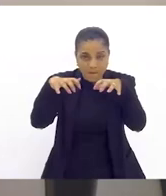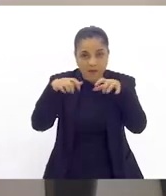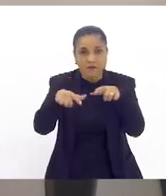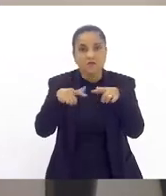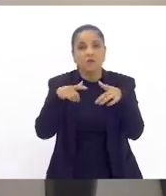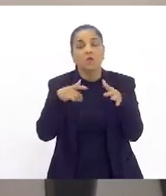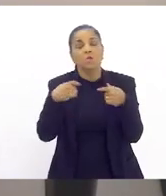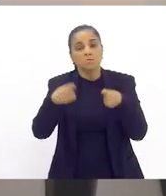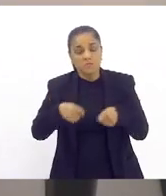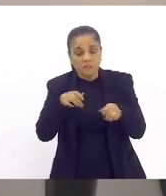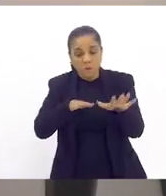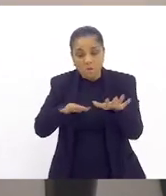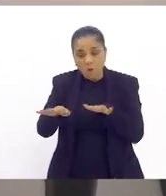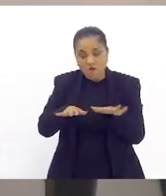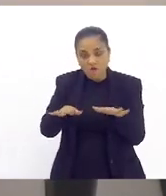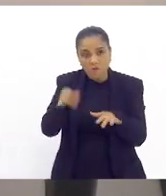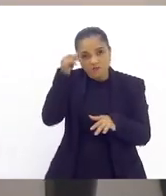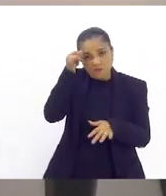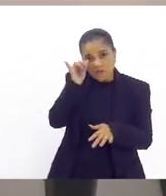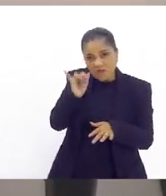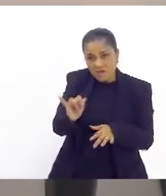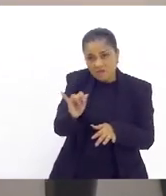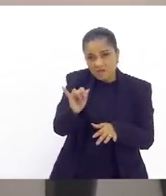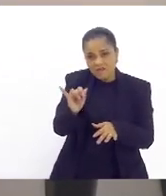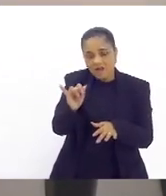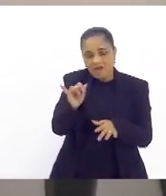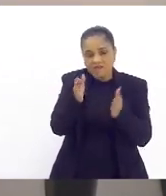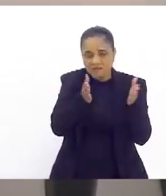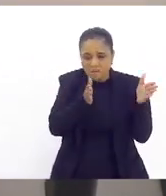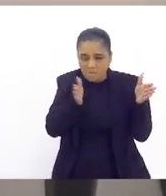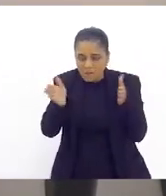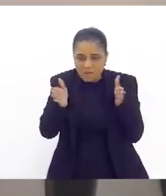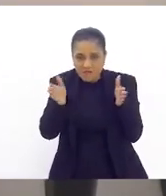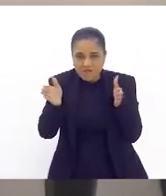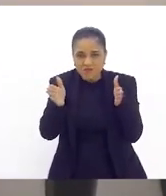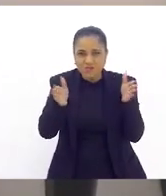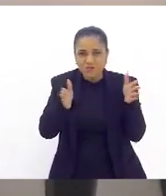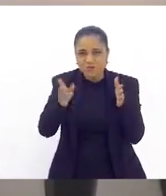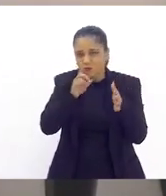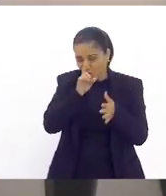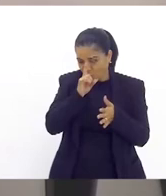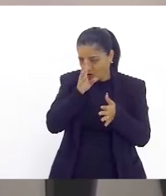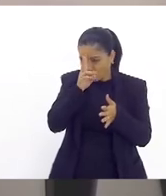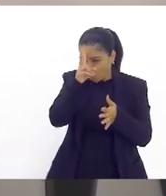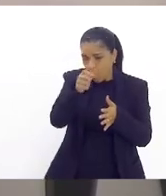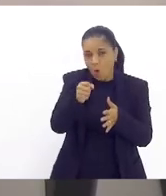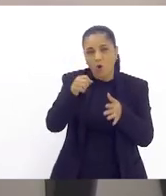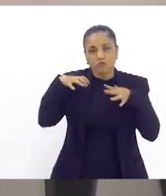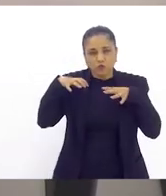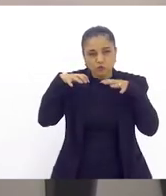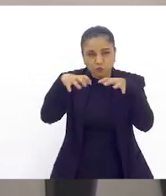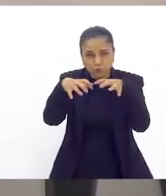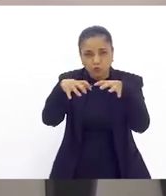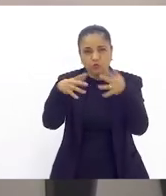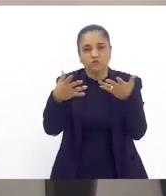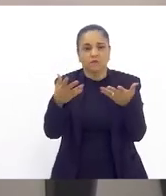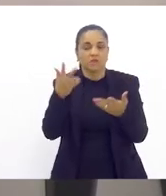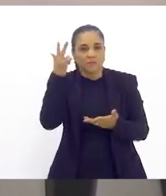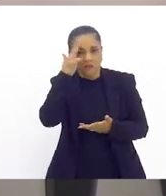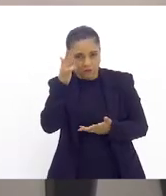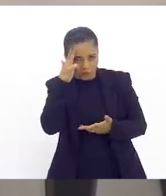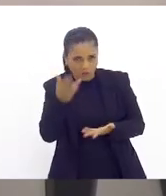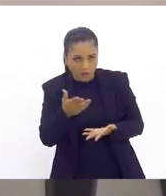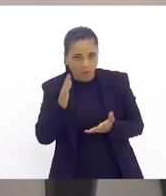de de prevenção para esses períodos fortes não só de alagamento mais de chuva forte enfim de questões de naturais